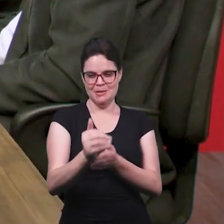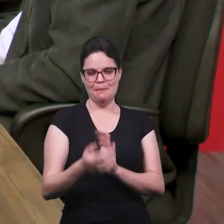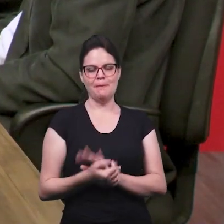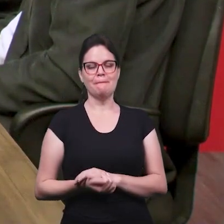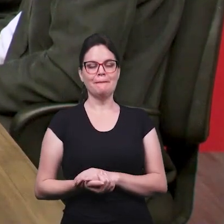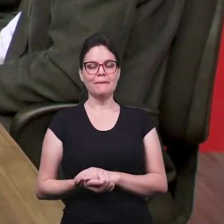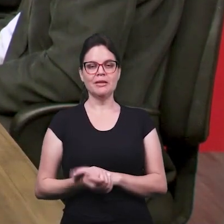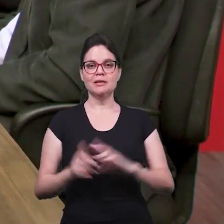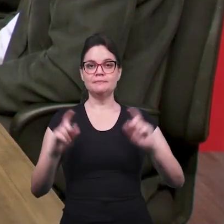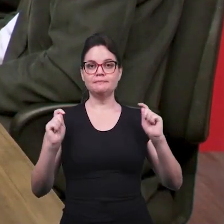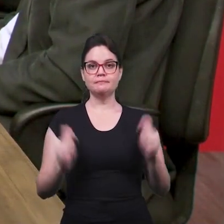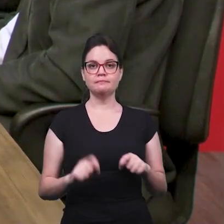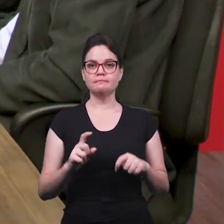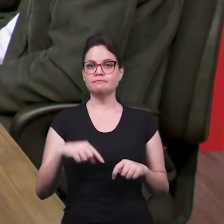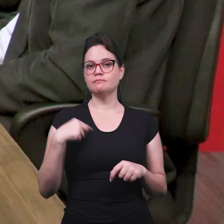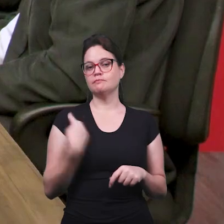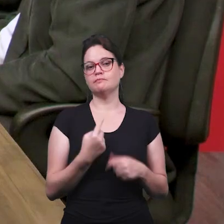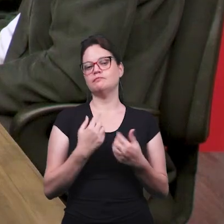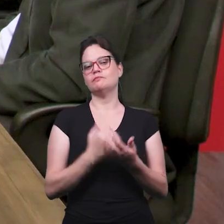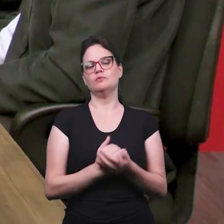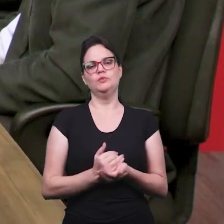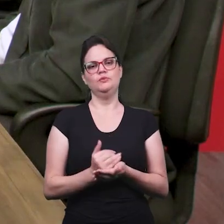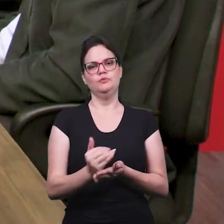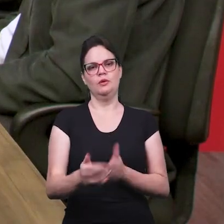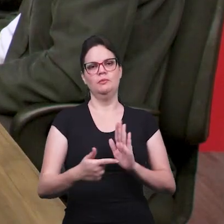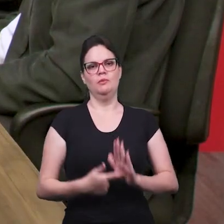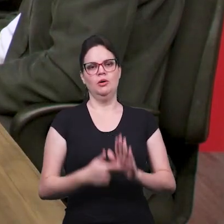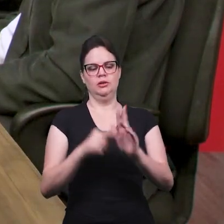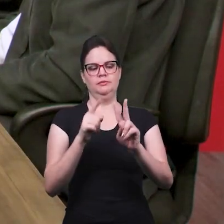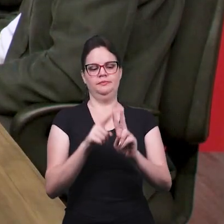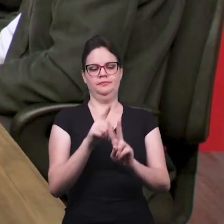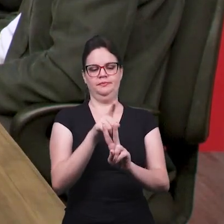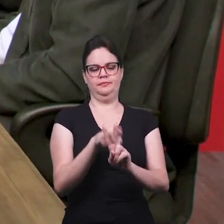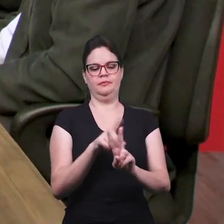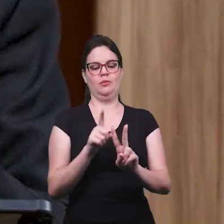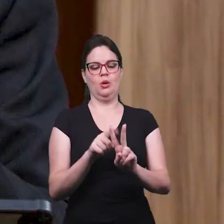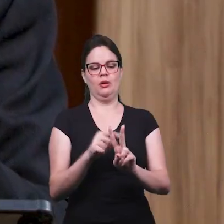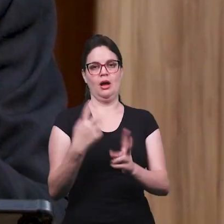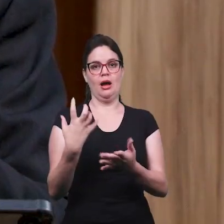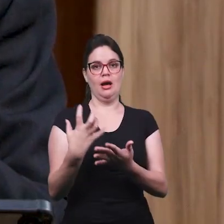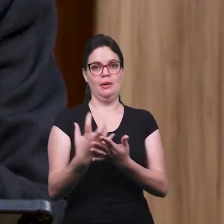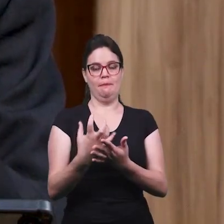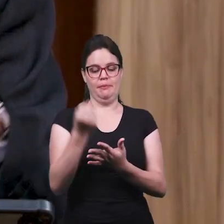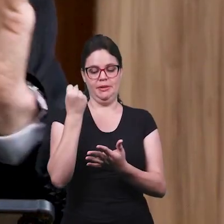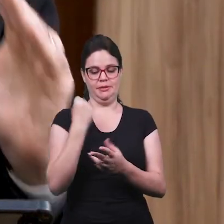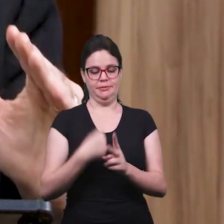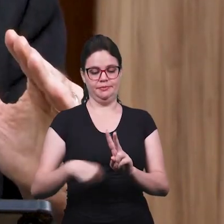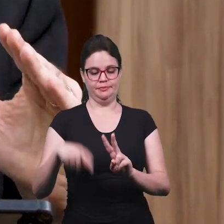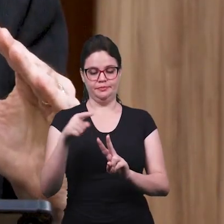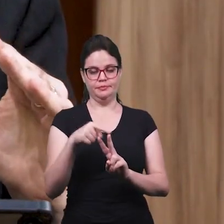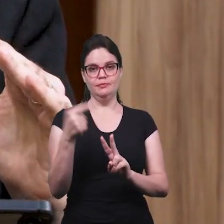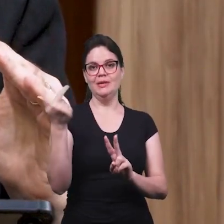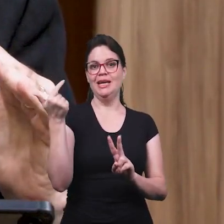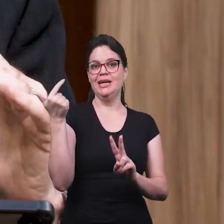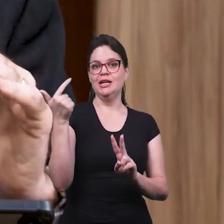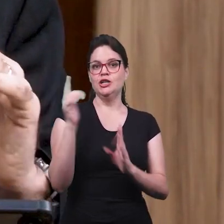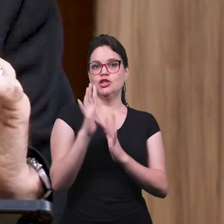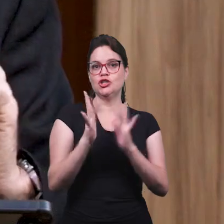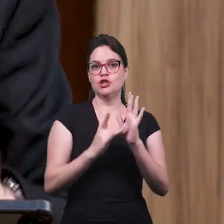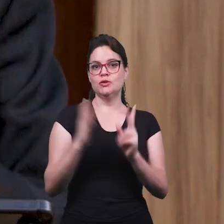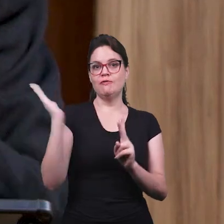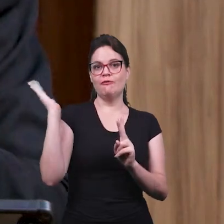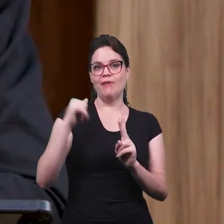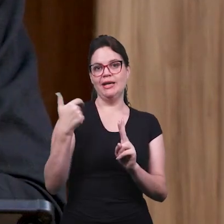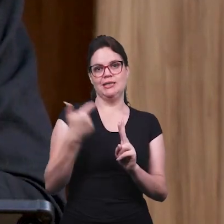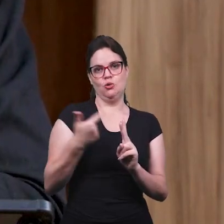gente pode partir aqui para essa diferenciação entre o arrebatamento da igreja